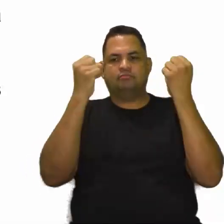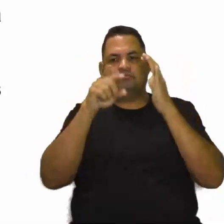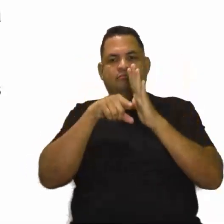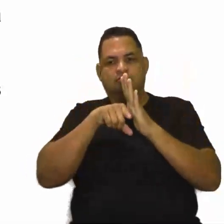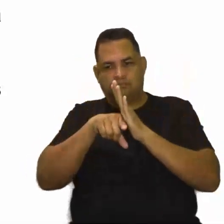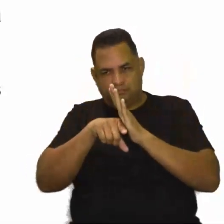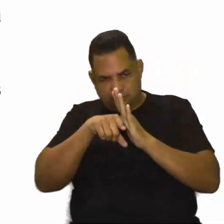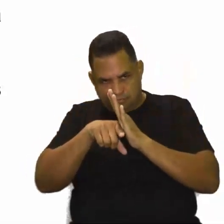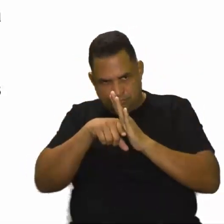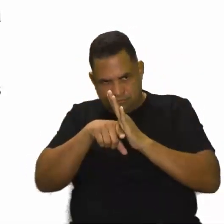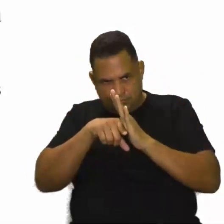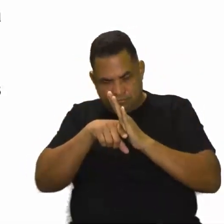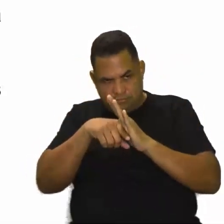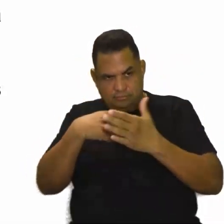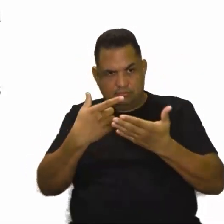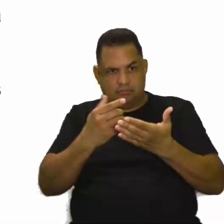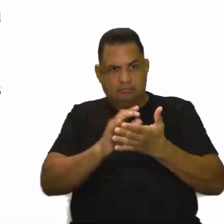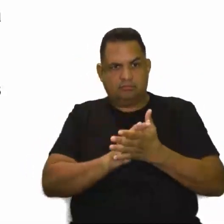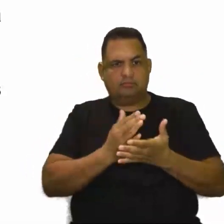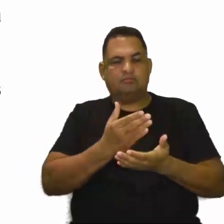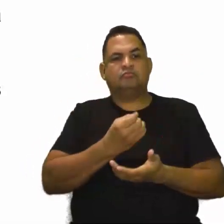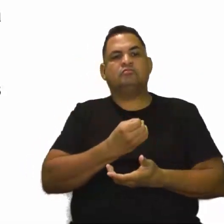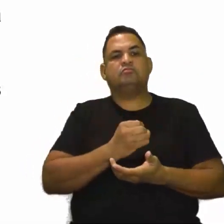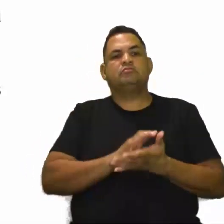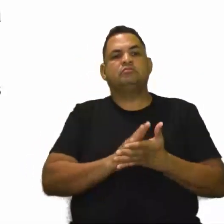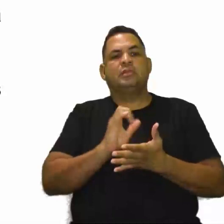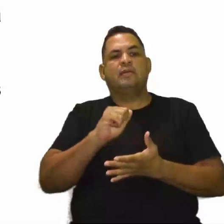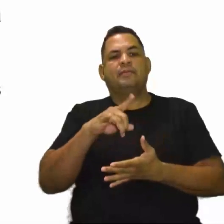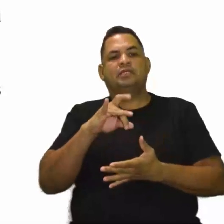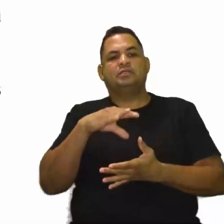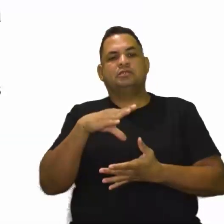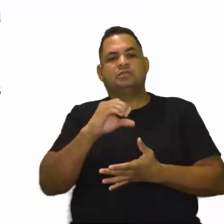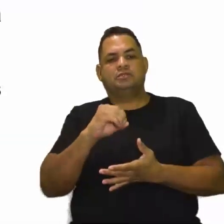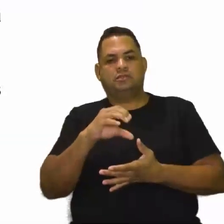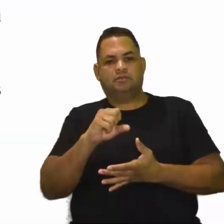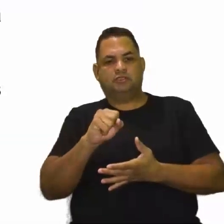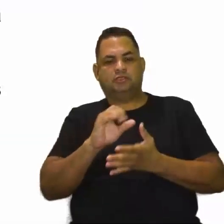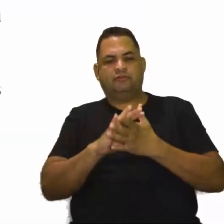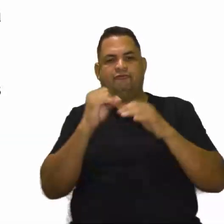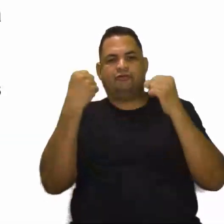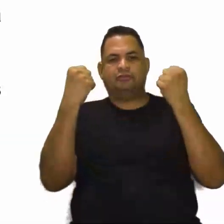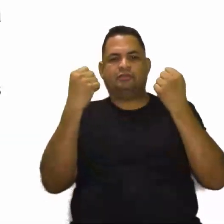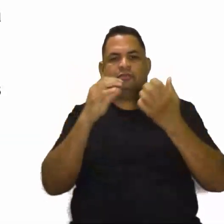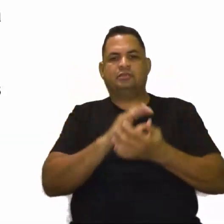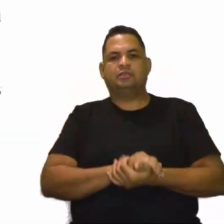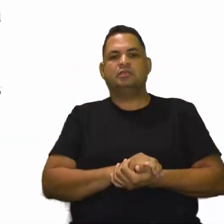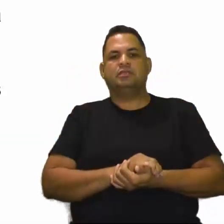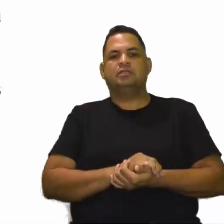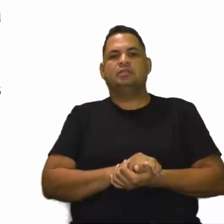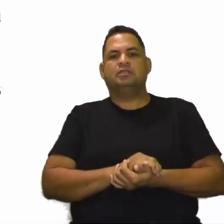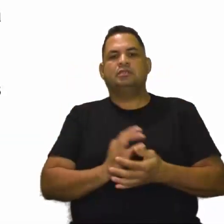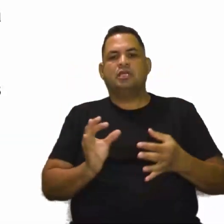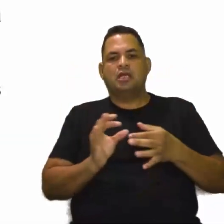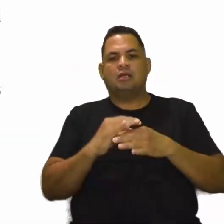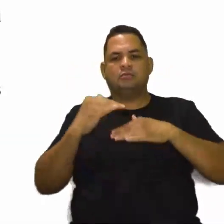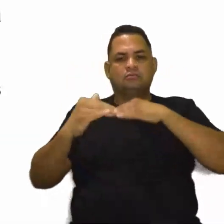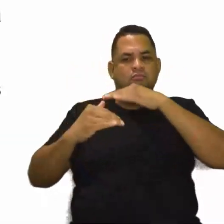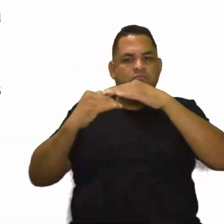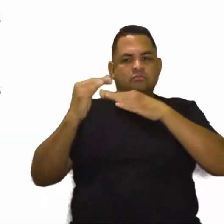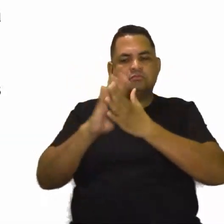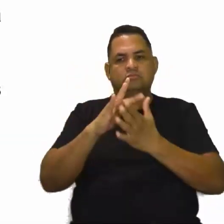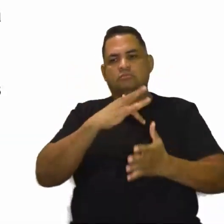avaliação física para diagnóstico das variáveis da aptidão física, e aí ligada